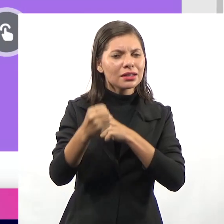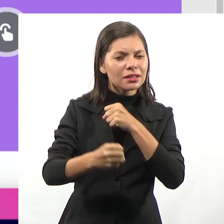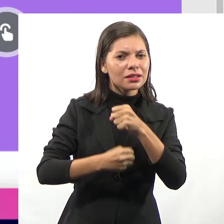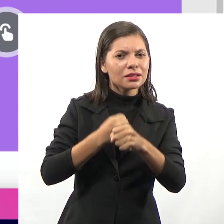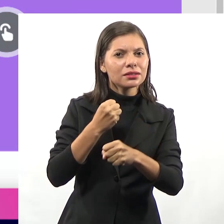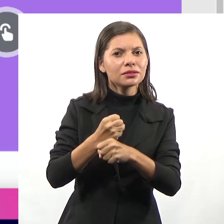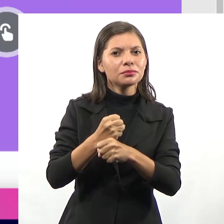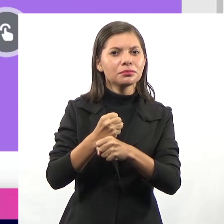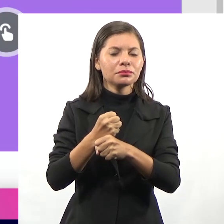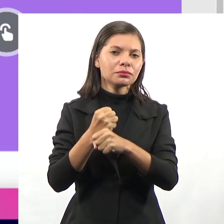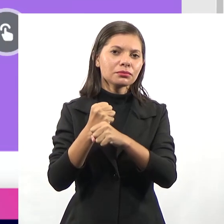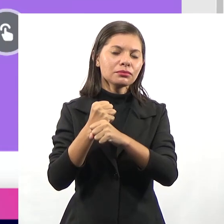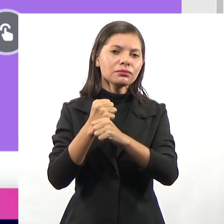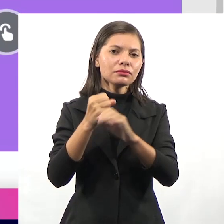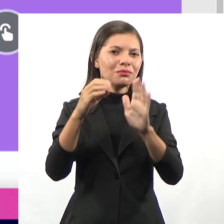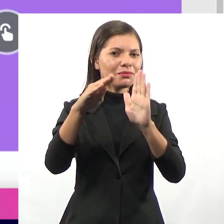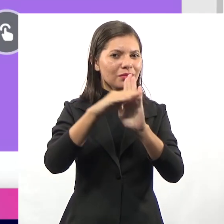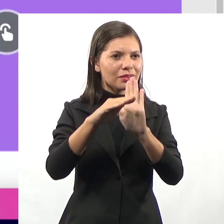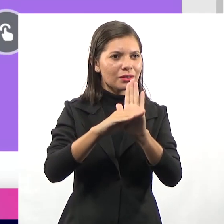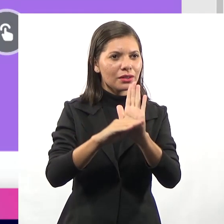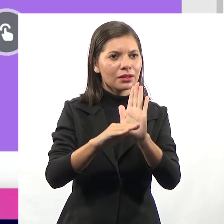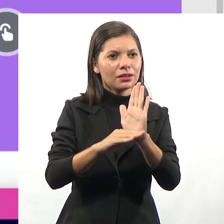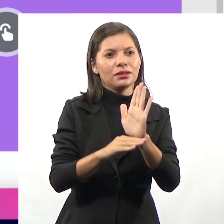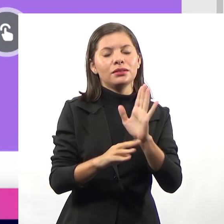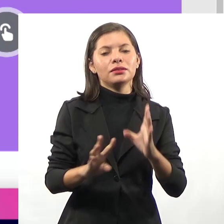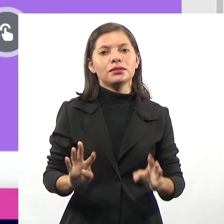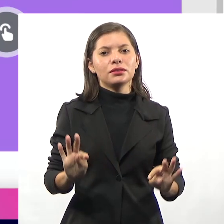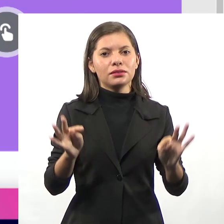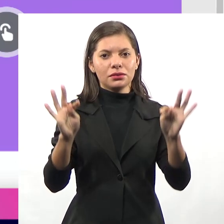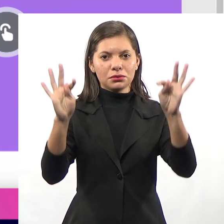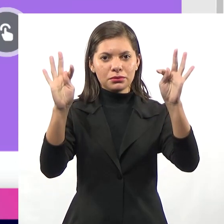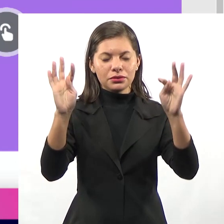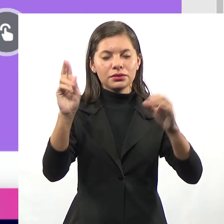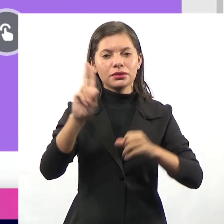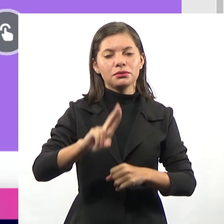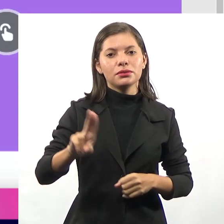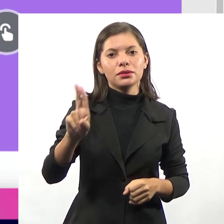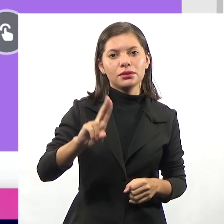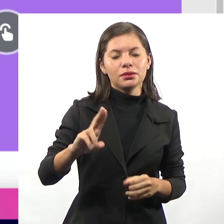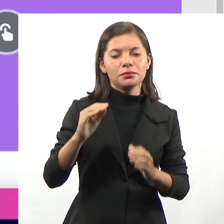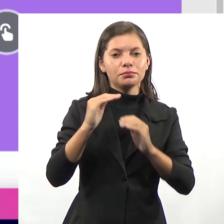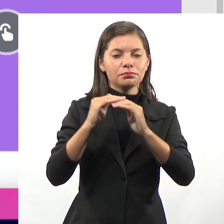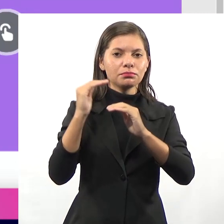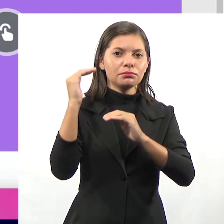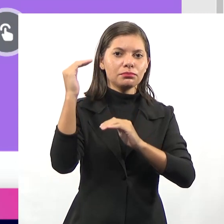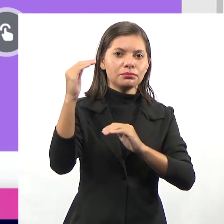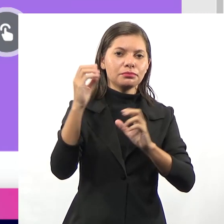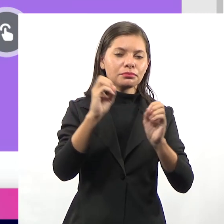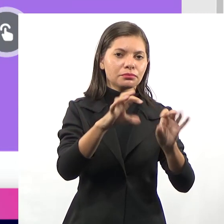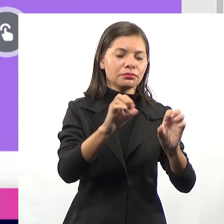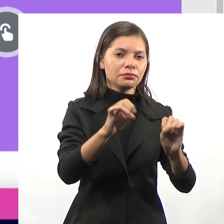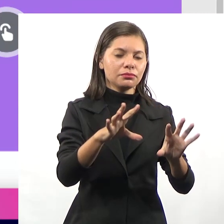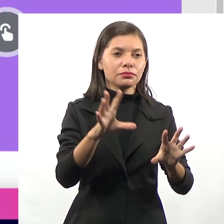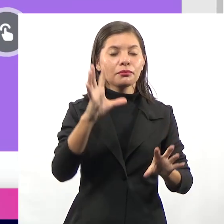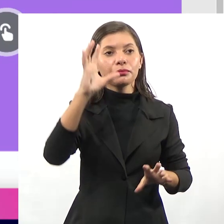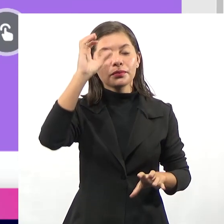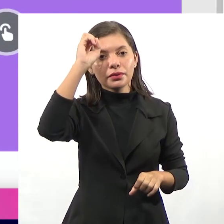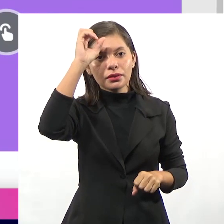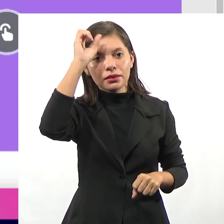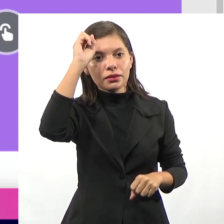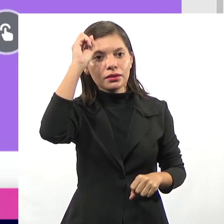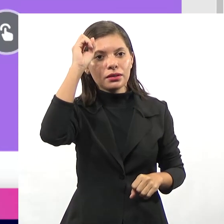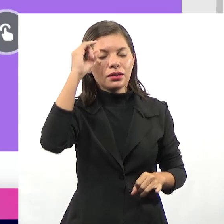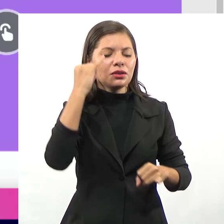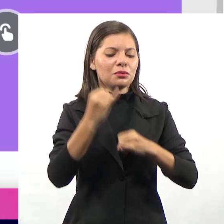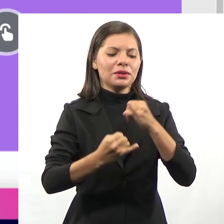um ranking das tecnologias digitais que é utilizada no processo de ensino-aprendizado. Não necessariamente